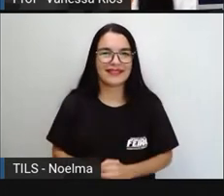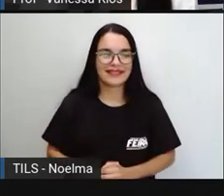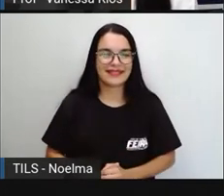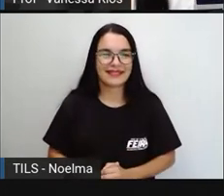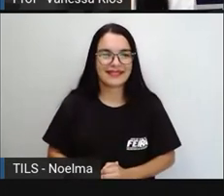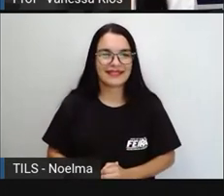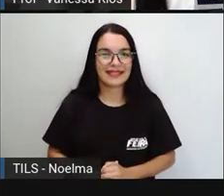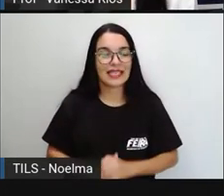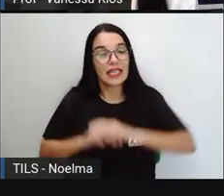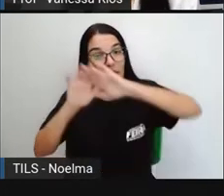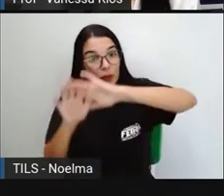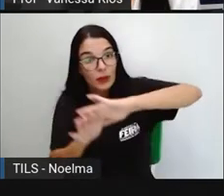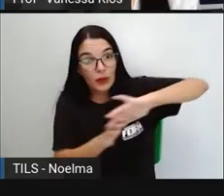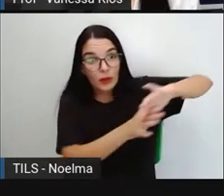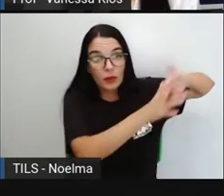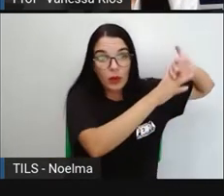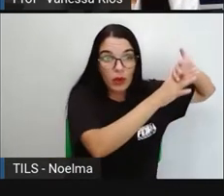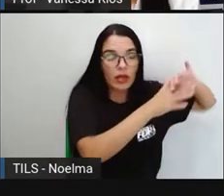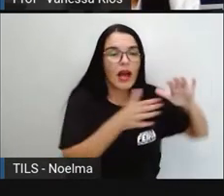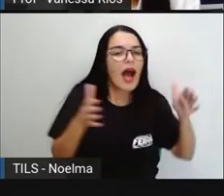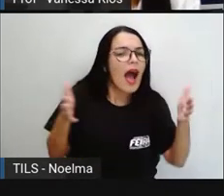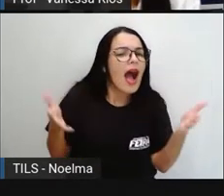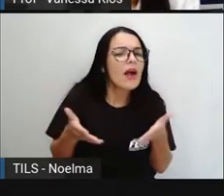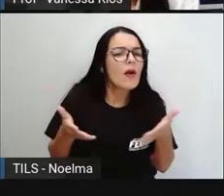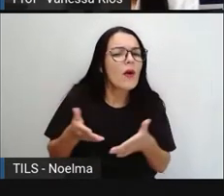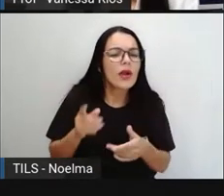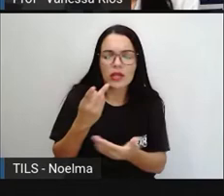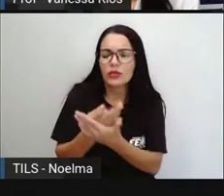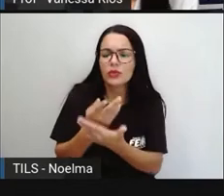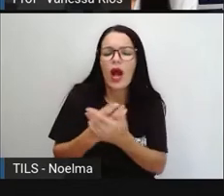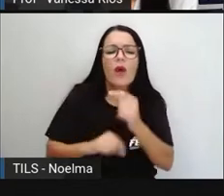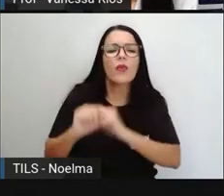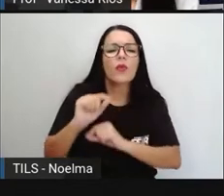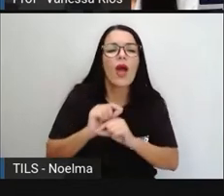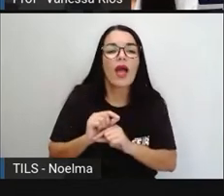E aí, agora a gente estuda o que é sedentarismo.